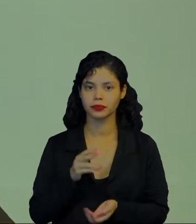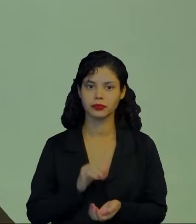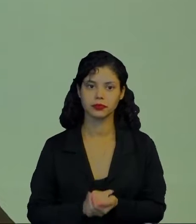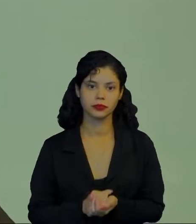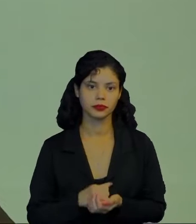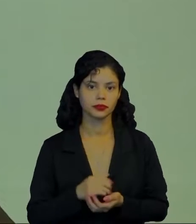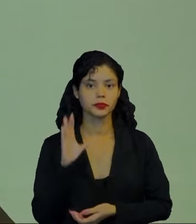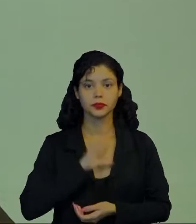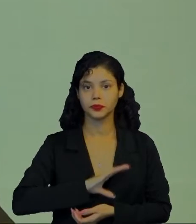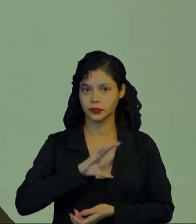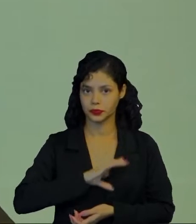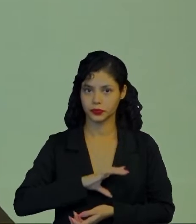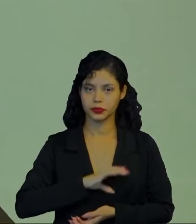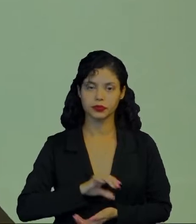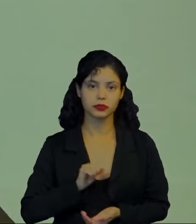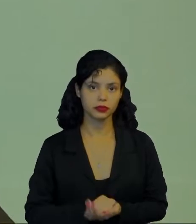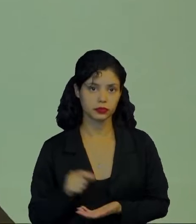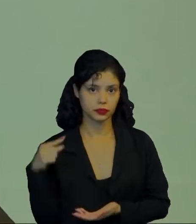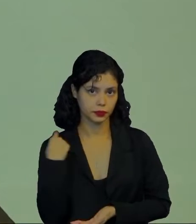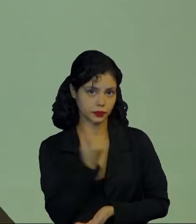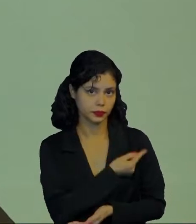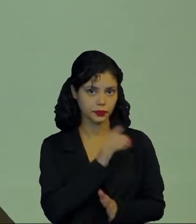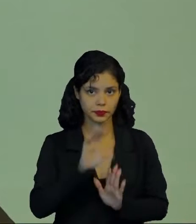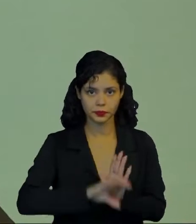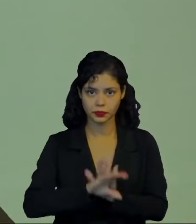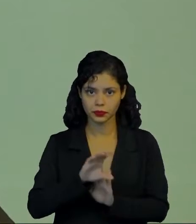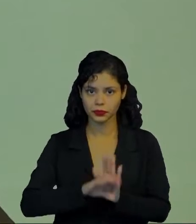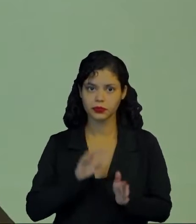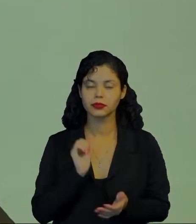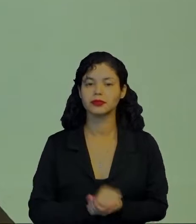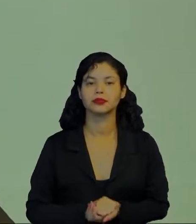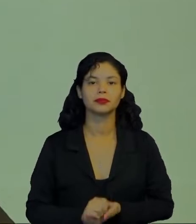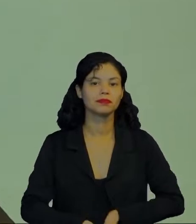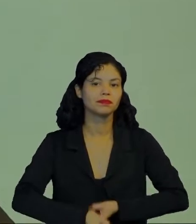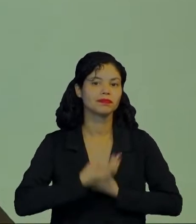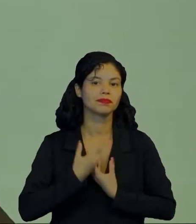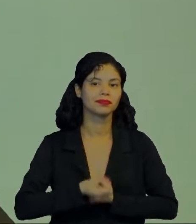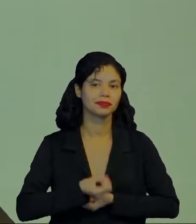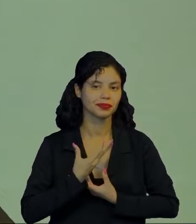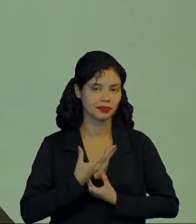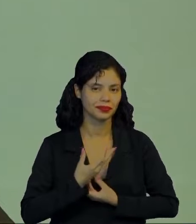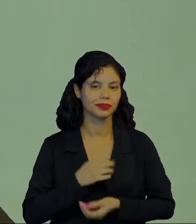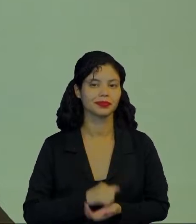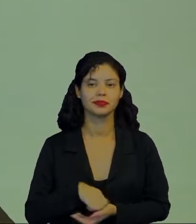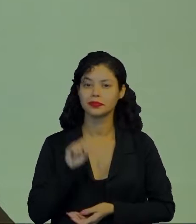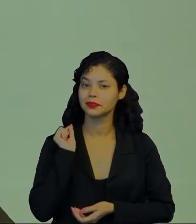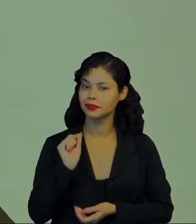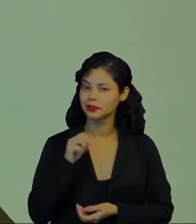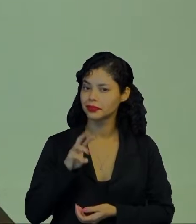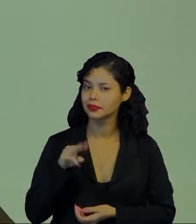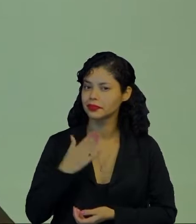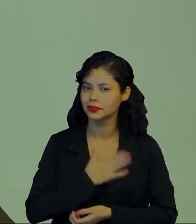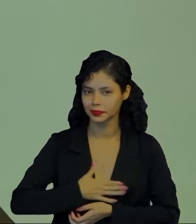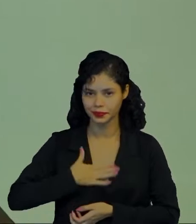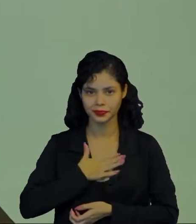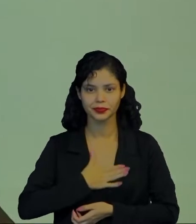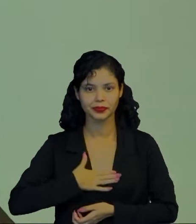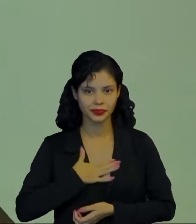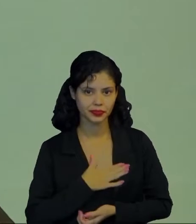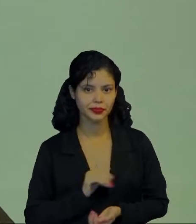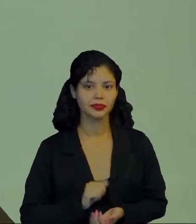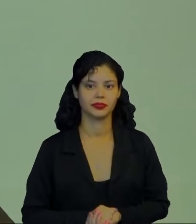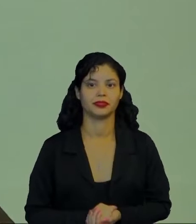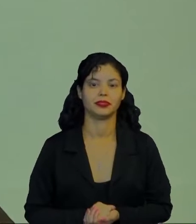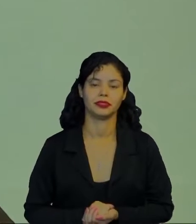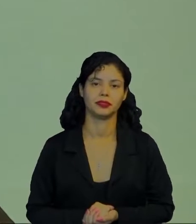língua portuguesa e o nosso conteúdo será poema. Quem aí gosta de poema? Ai, poema